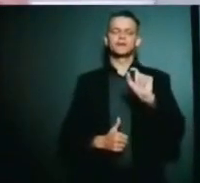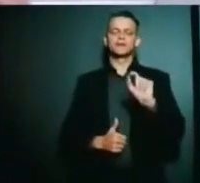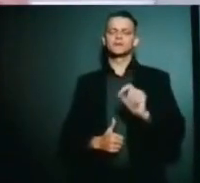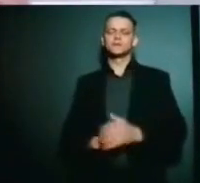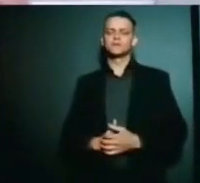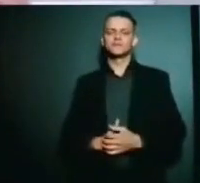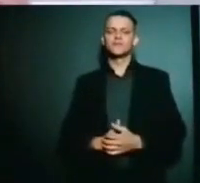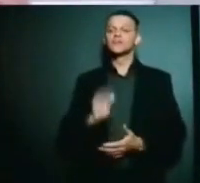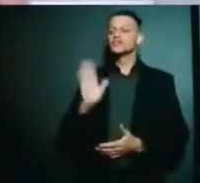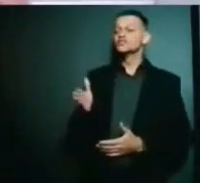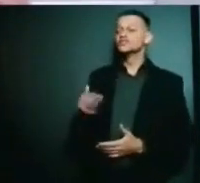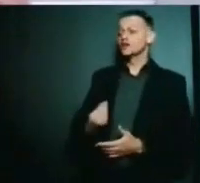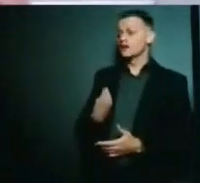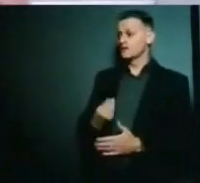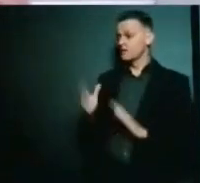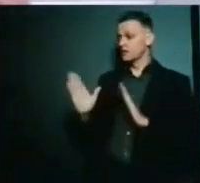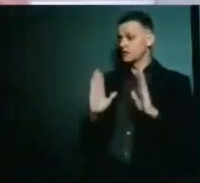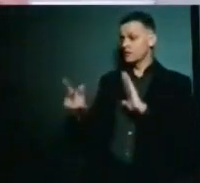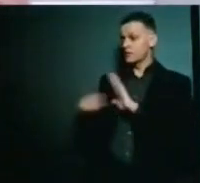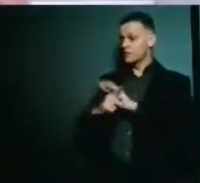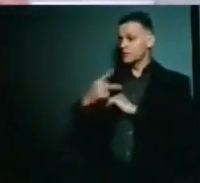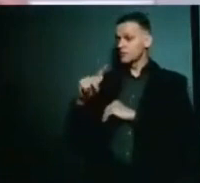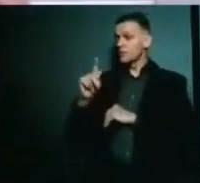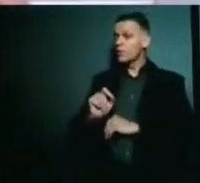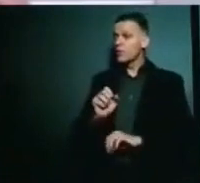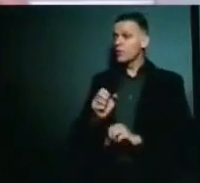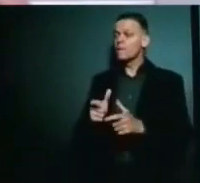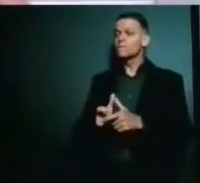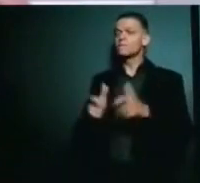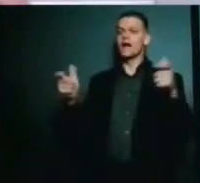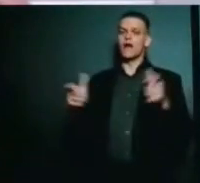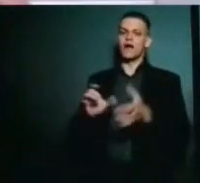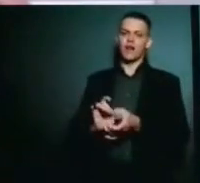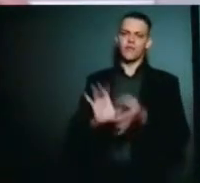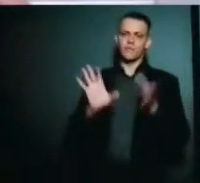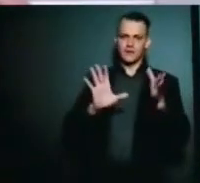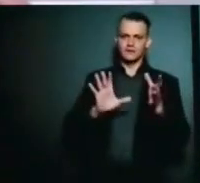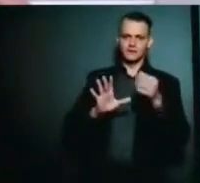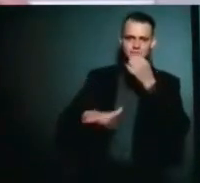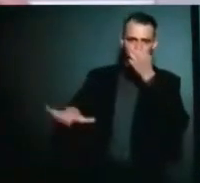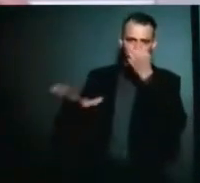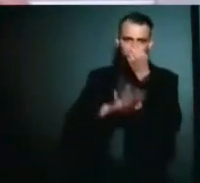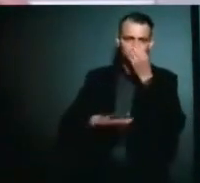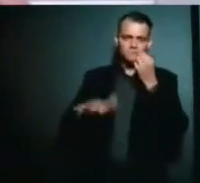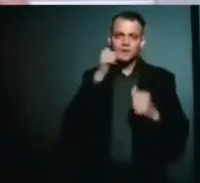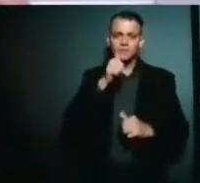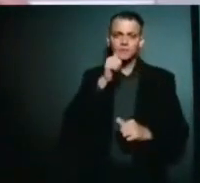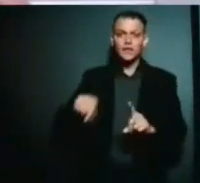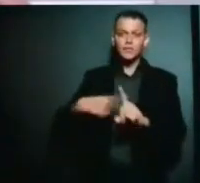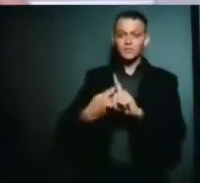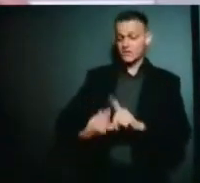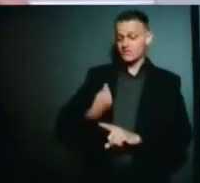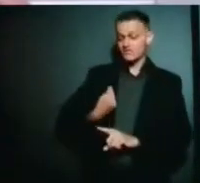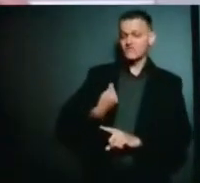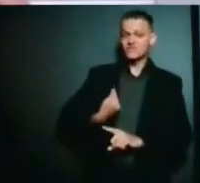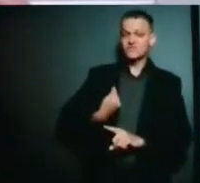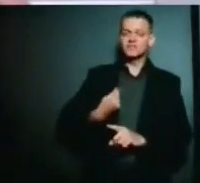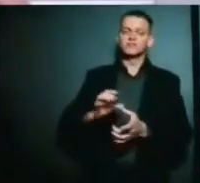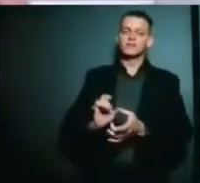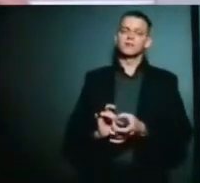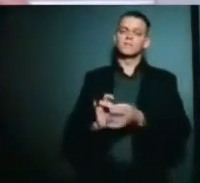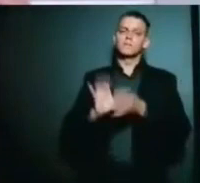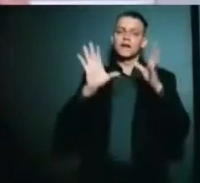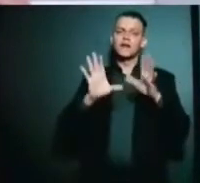estão no seu momento, como bem disse a Ana Paula, de maior liberdade. O Ocidente é o lugar onde as mulheres mais têm liberdade. Em alguns momentos